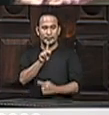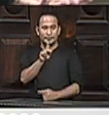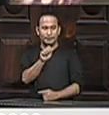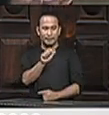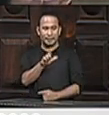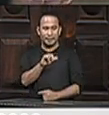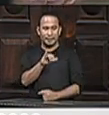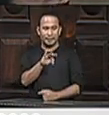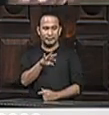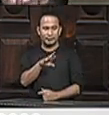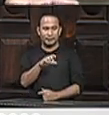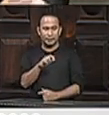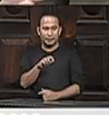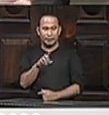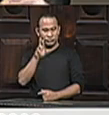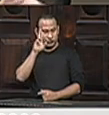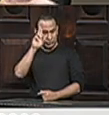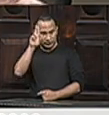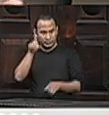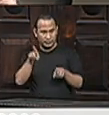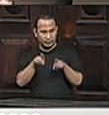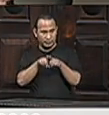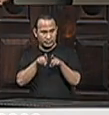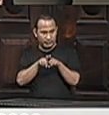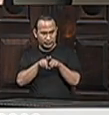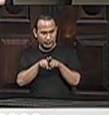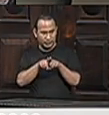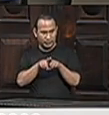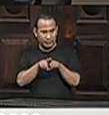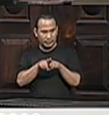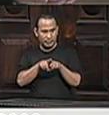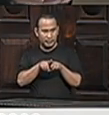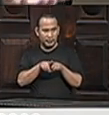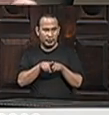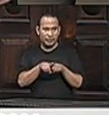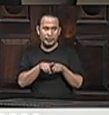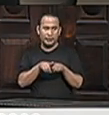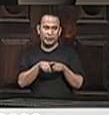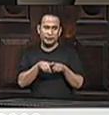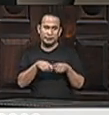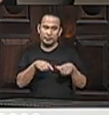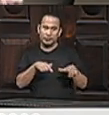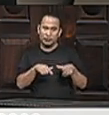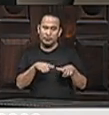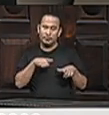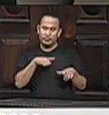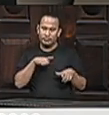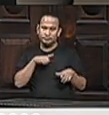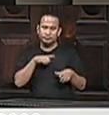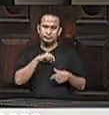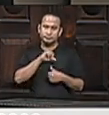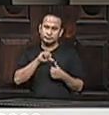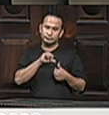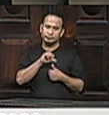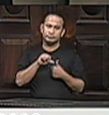ele que encaminha a mensagem, né, esses votos são sempre unos,